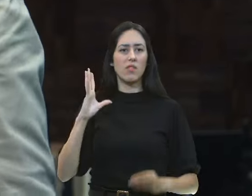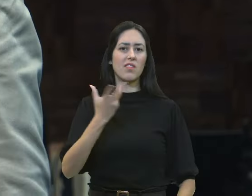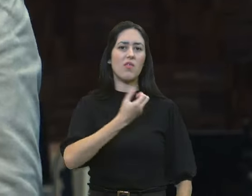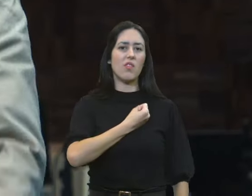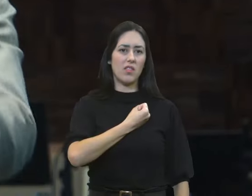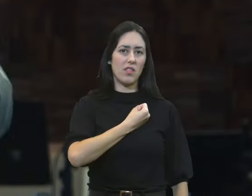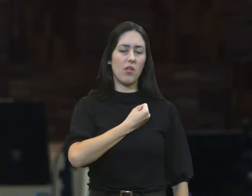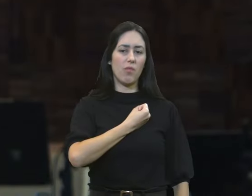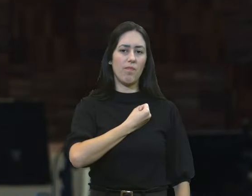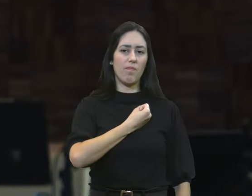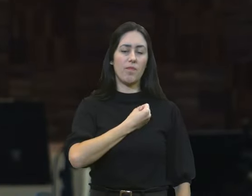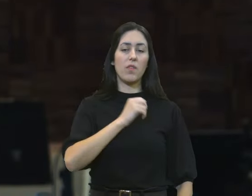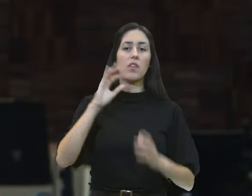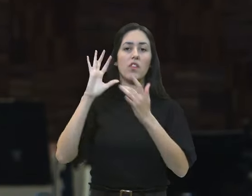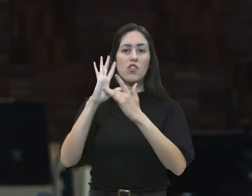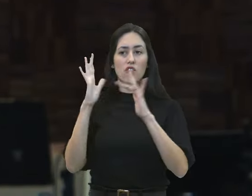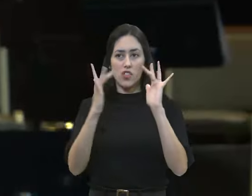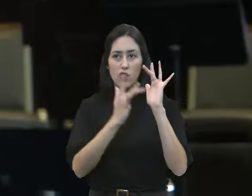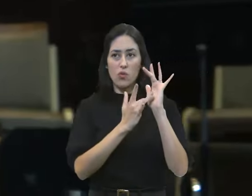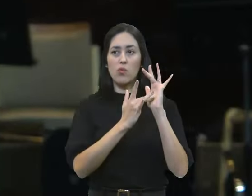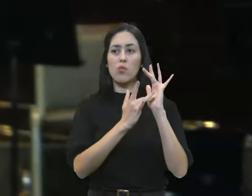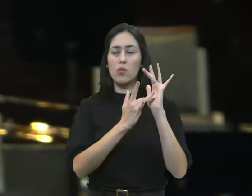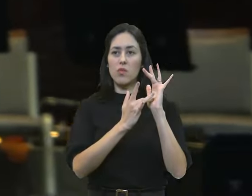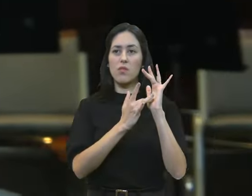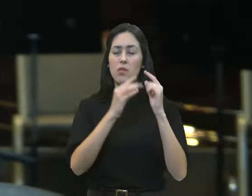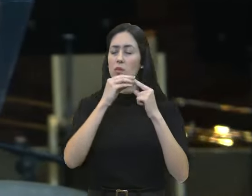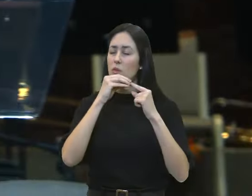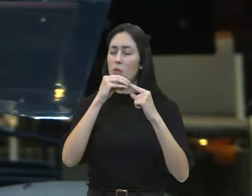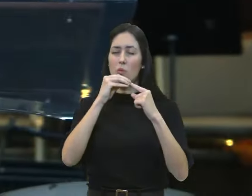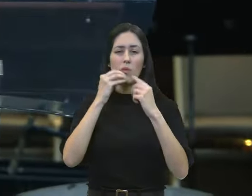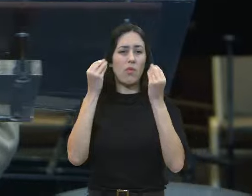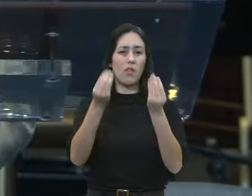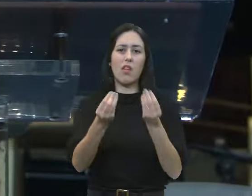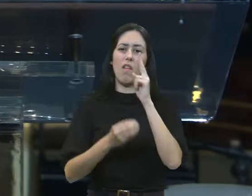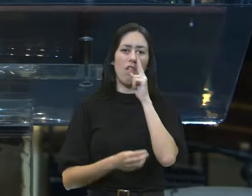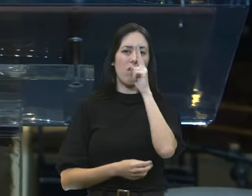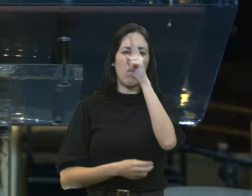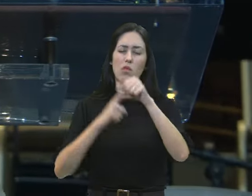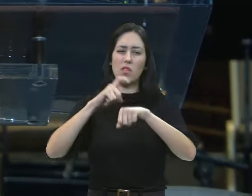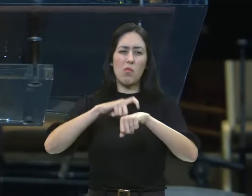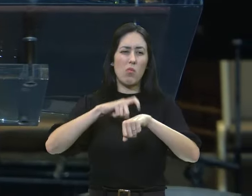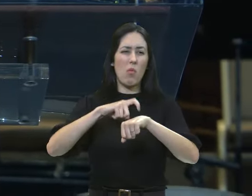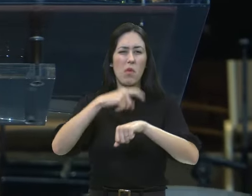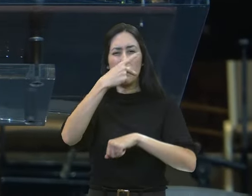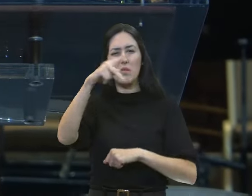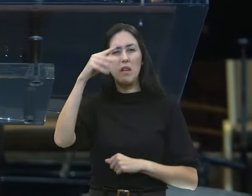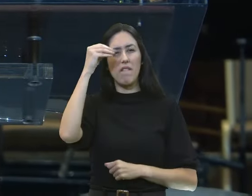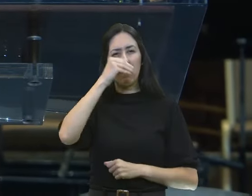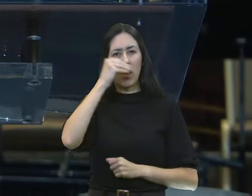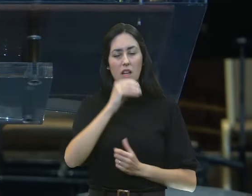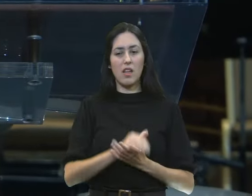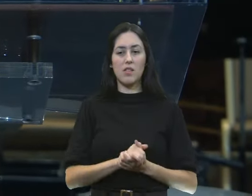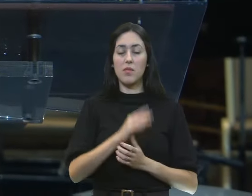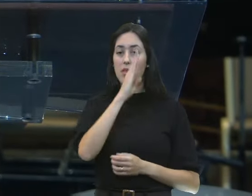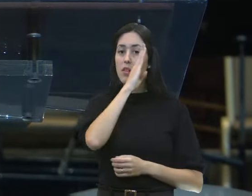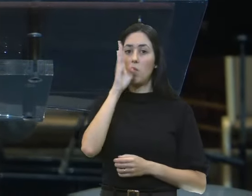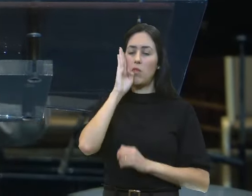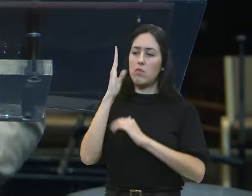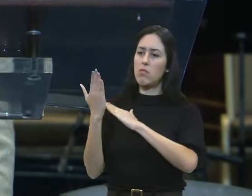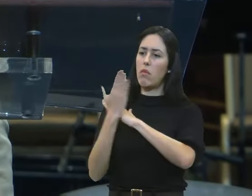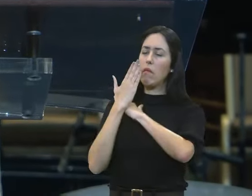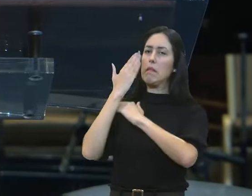salvação. Jesus, Jesus é a força na fraqueza. E sabe, o Bartimeu nos ajuda a entender